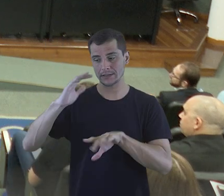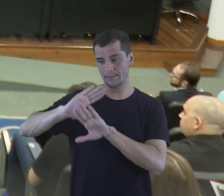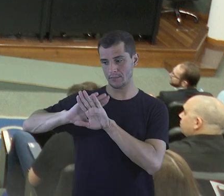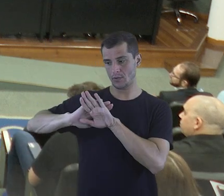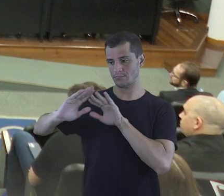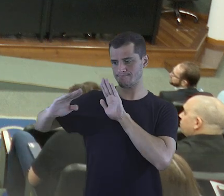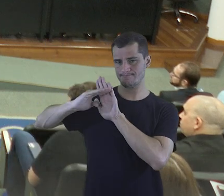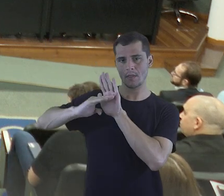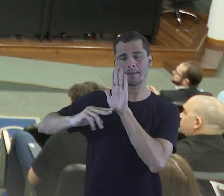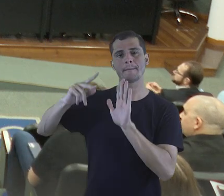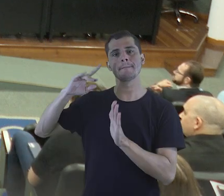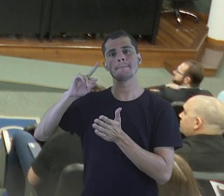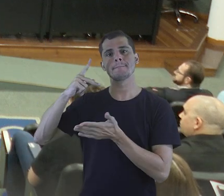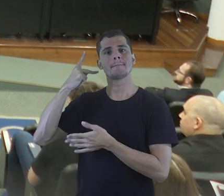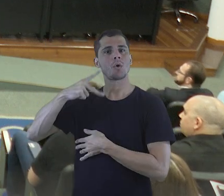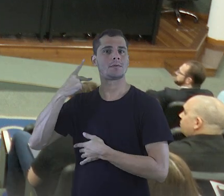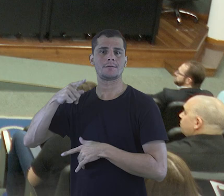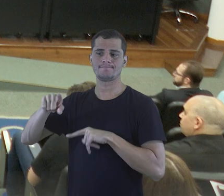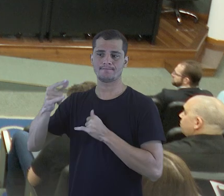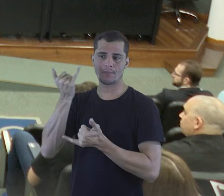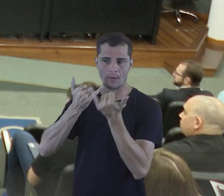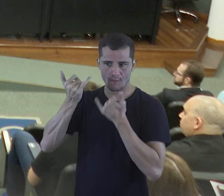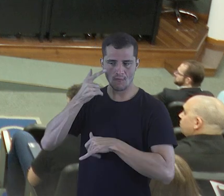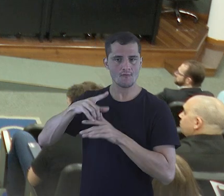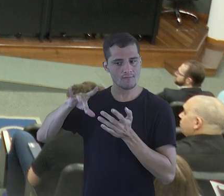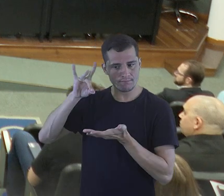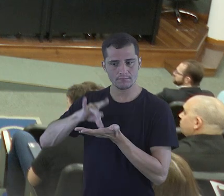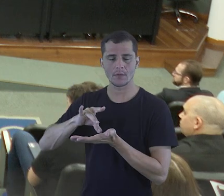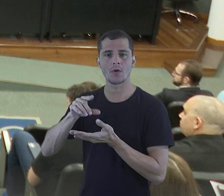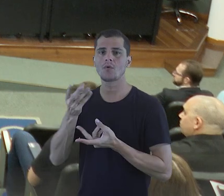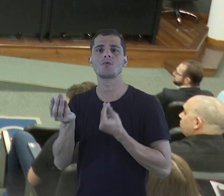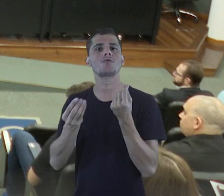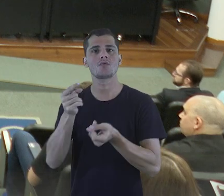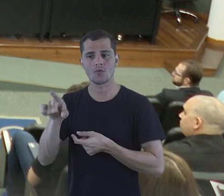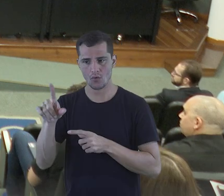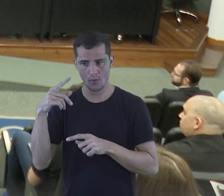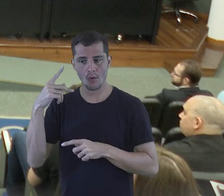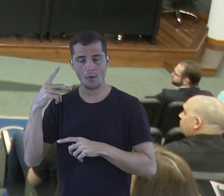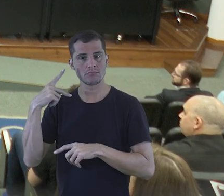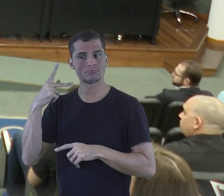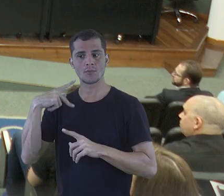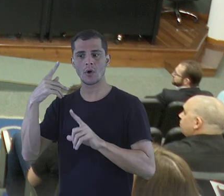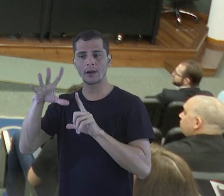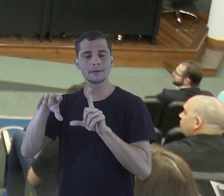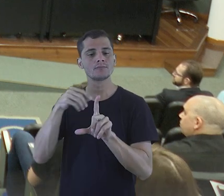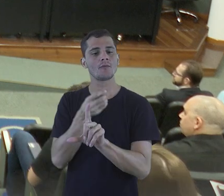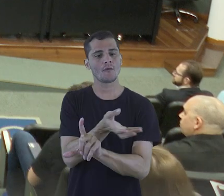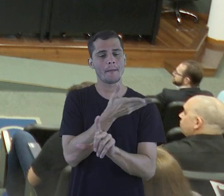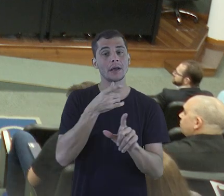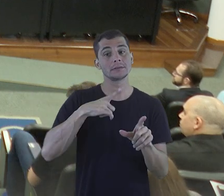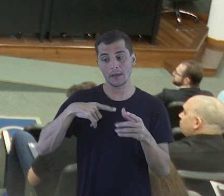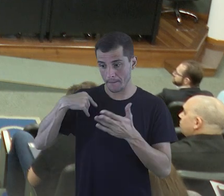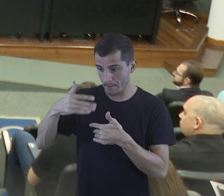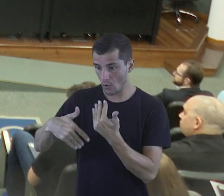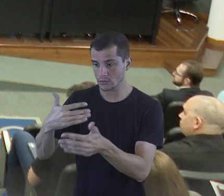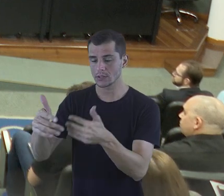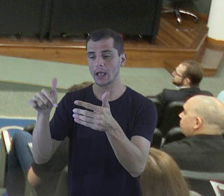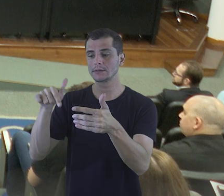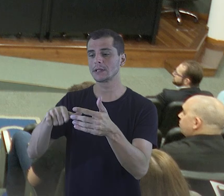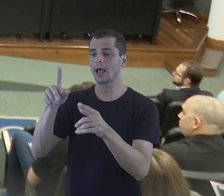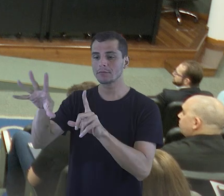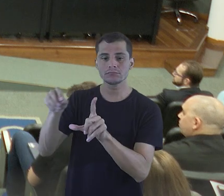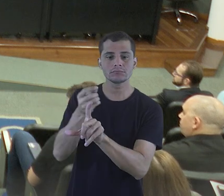relação ao compartilhamento daquelas informações nesta política de compartilhamento você vai tratar os processos compartilhados que você